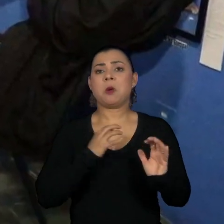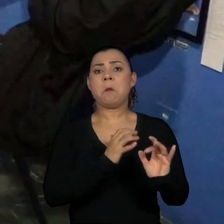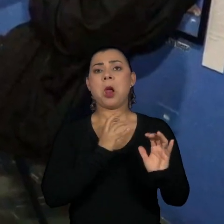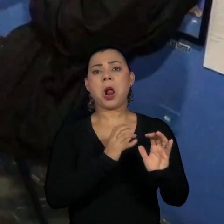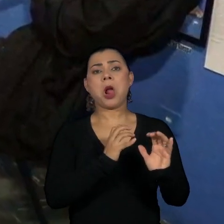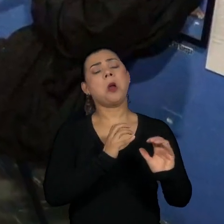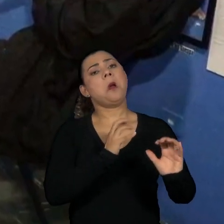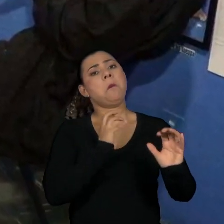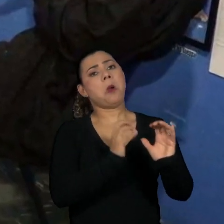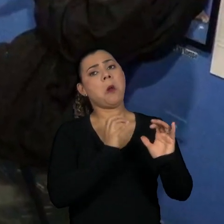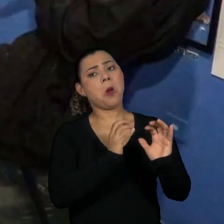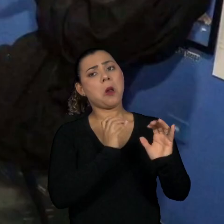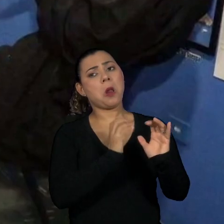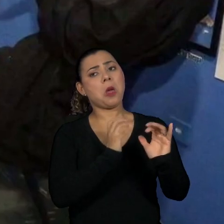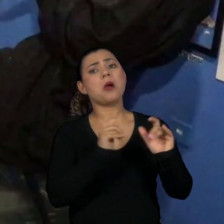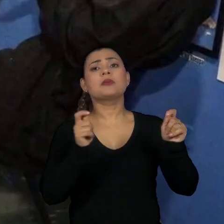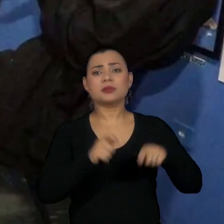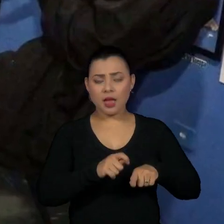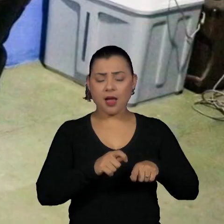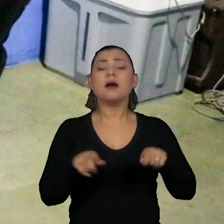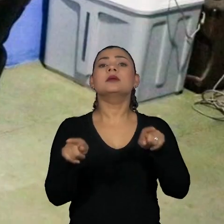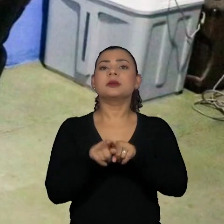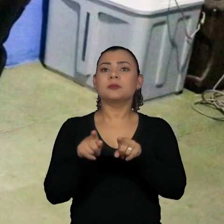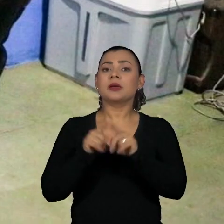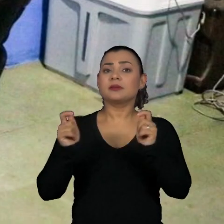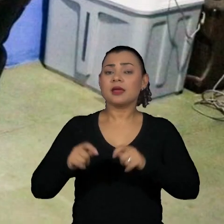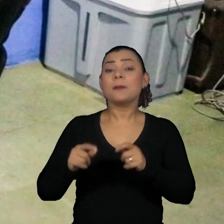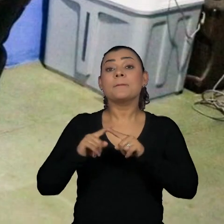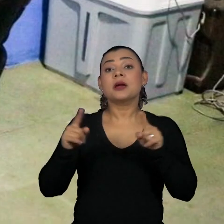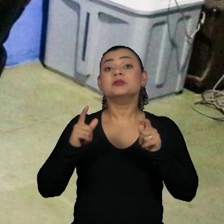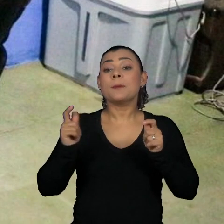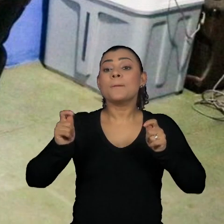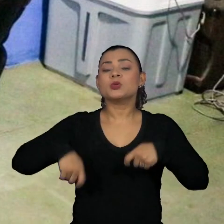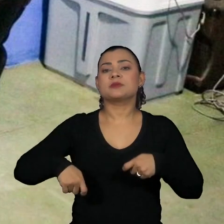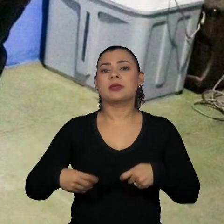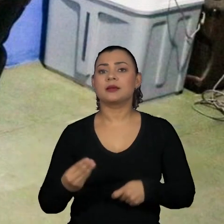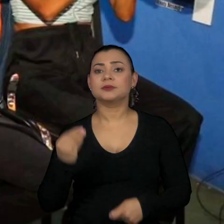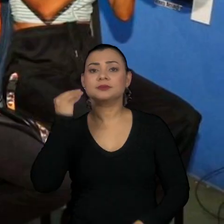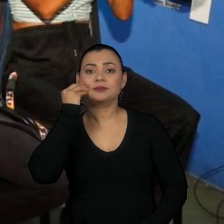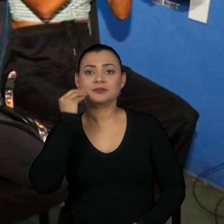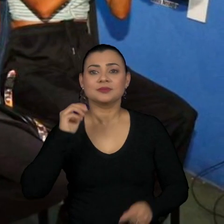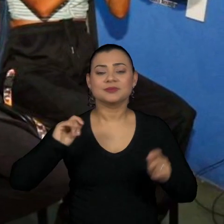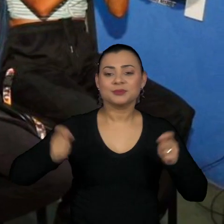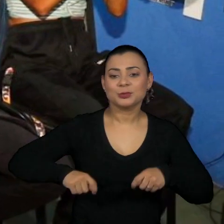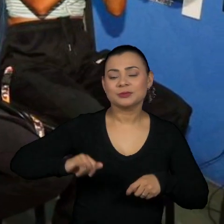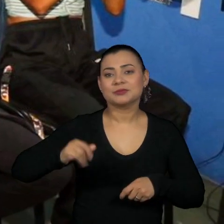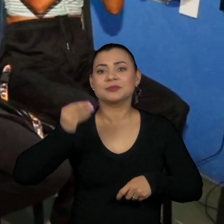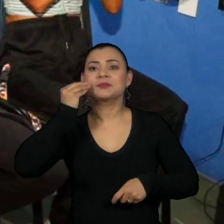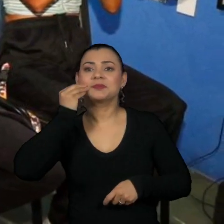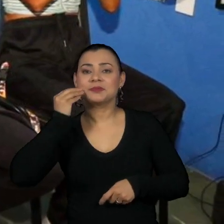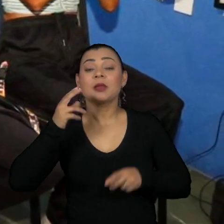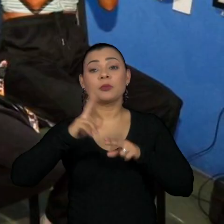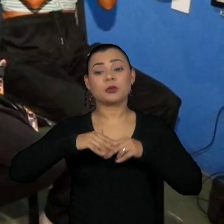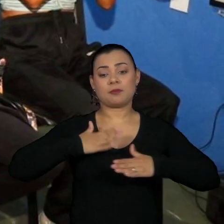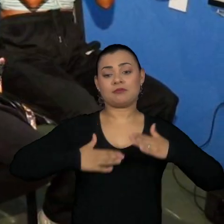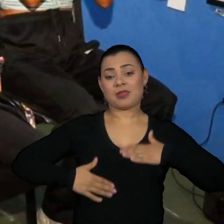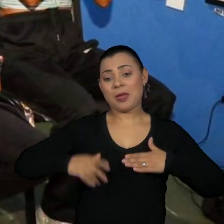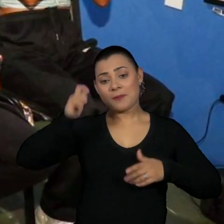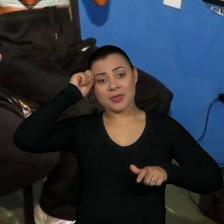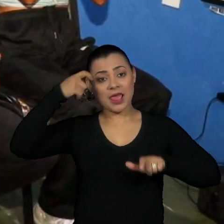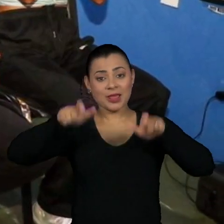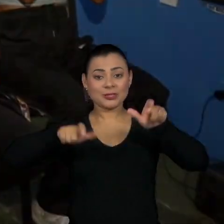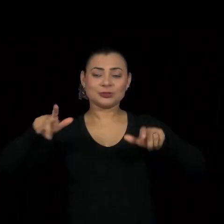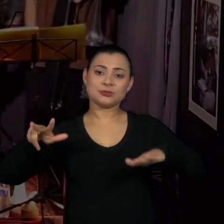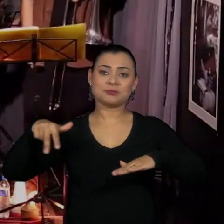saxofonista, é possível ser um arranjador, é só sobre possibilidades, tá ligado? sobretudo sobre os corpos pretos que se vê distante